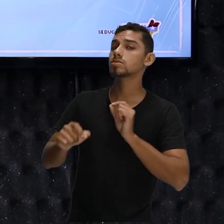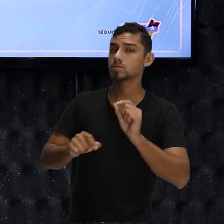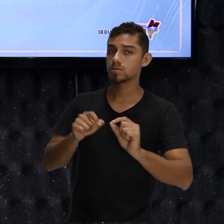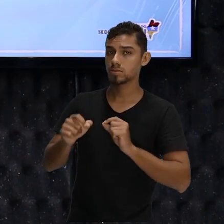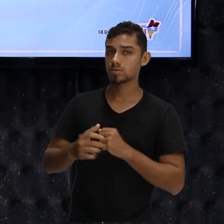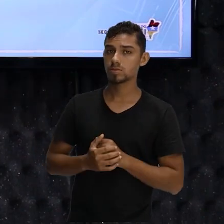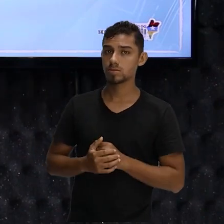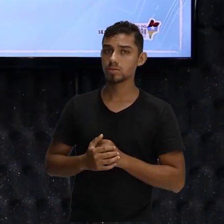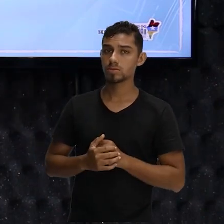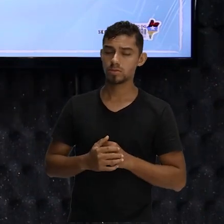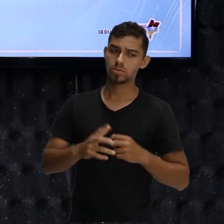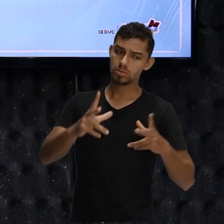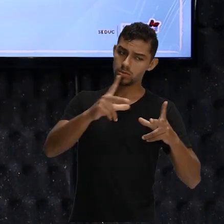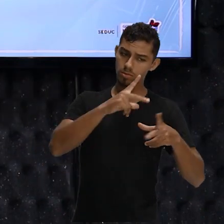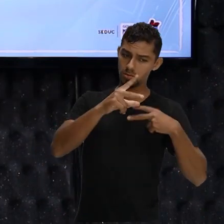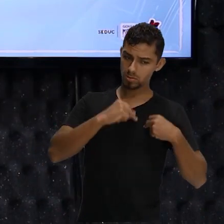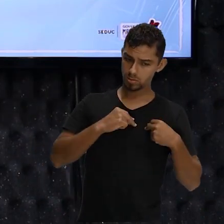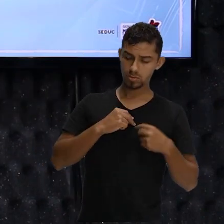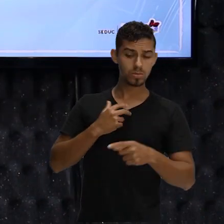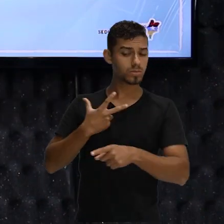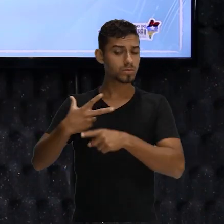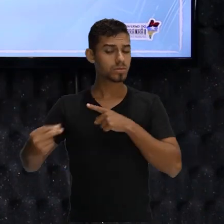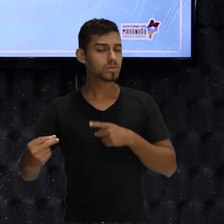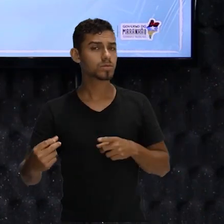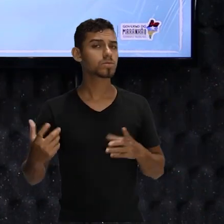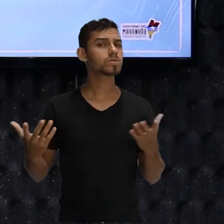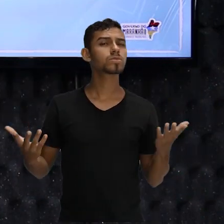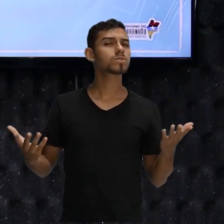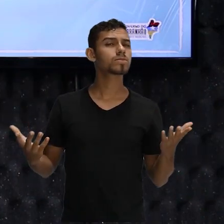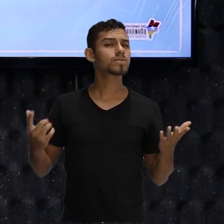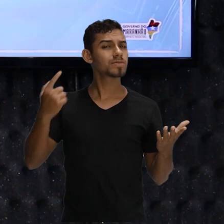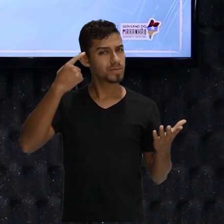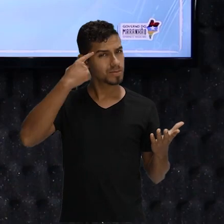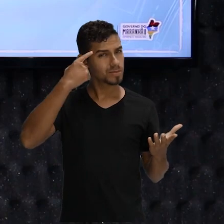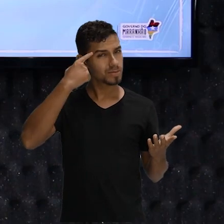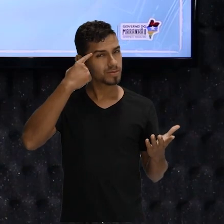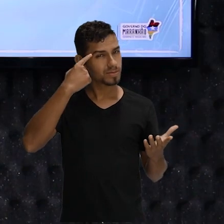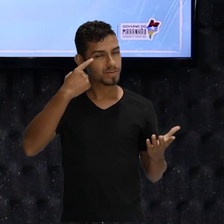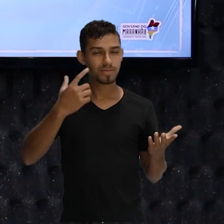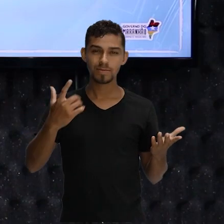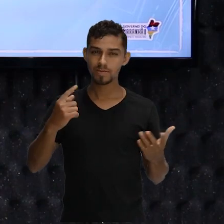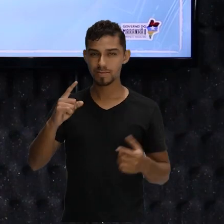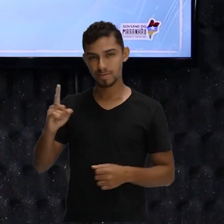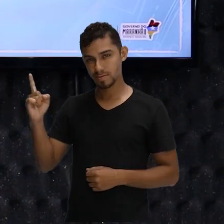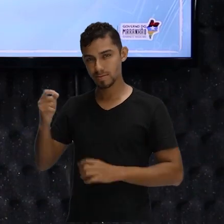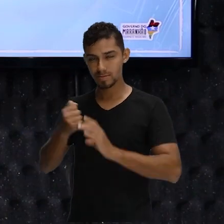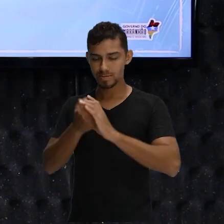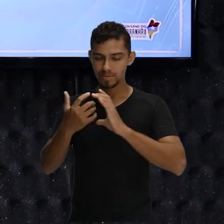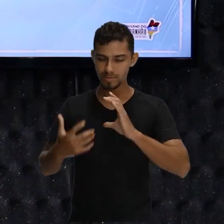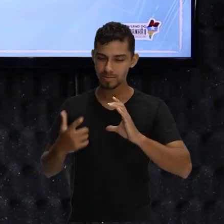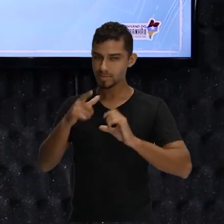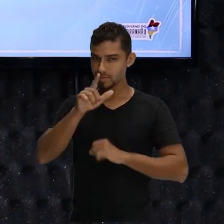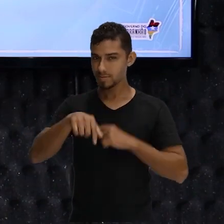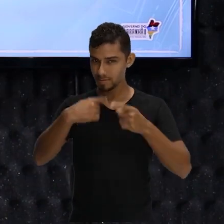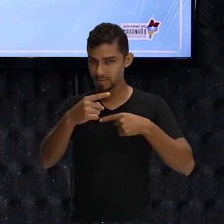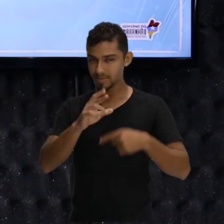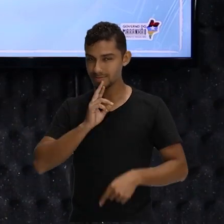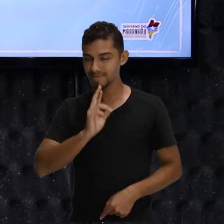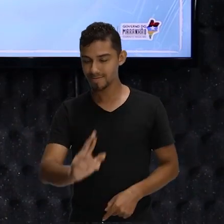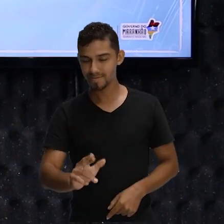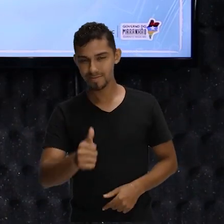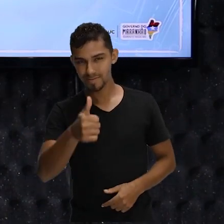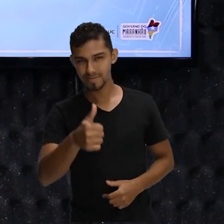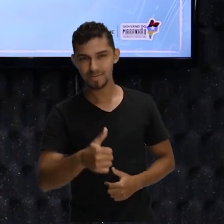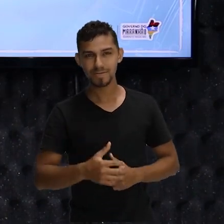Seria um status atribuído ou um status adquirido? Pensa direitinho aí de acordo com as nossas características, que daqui a pouco eu te dou a